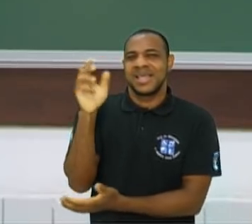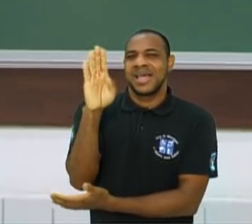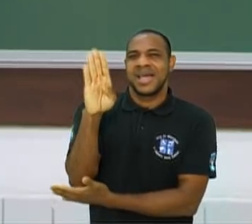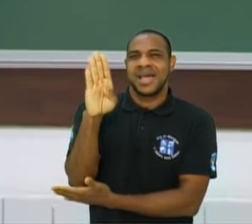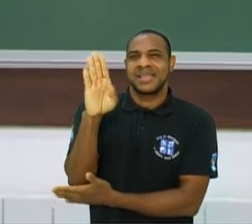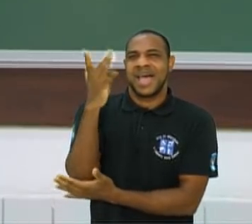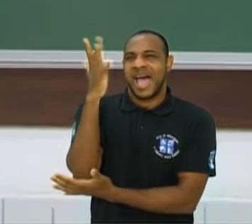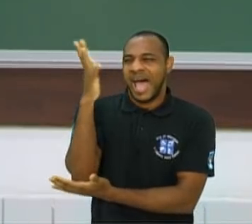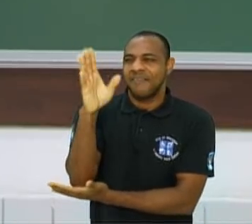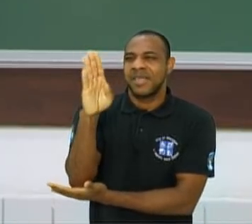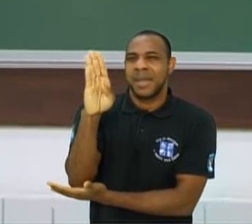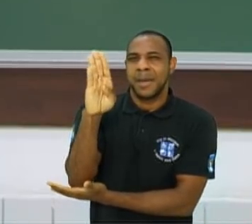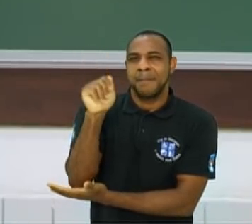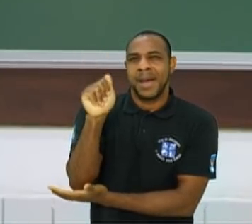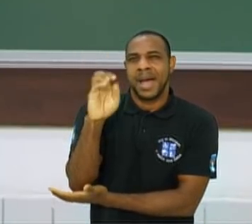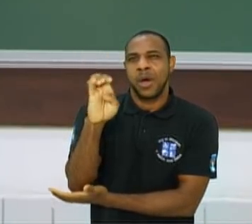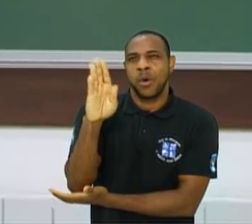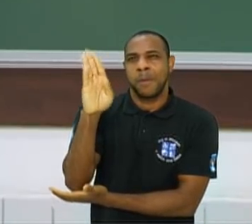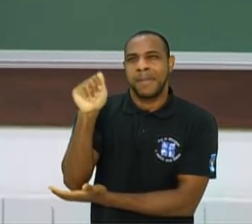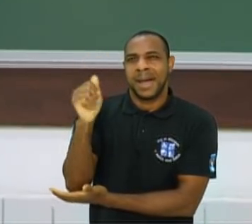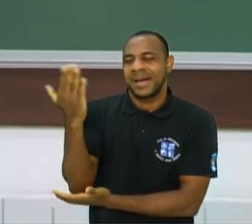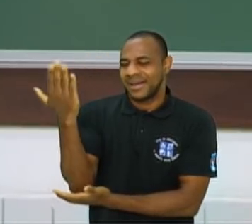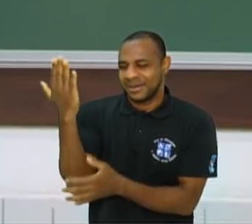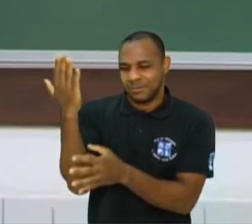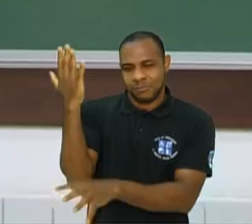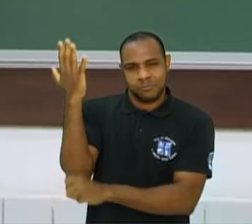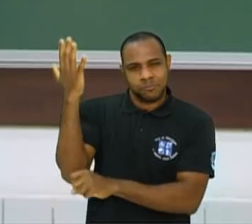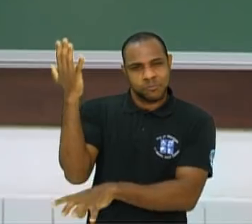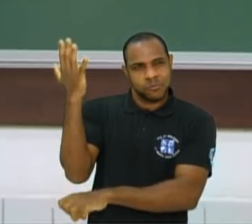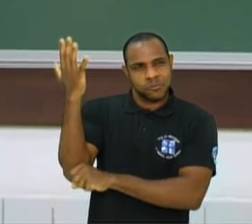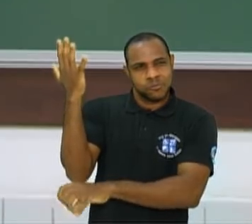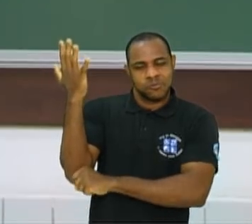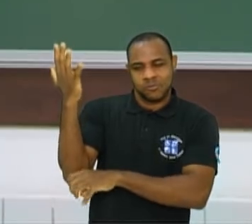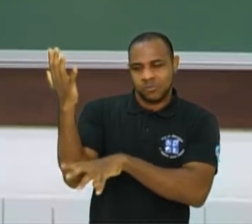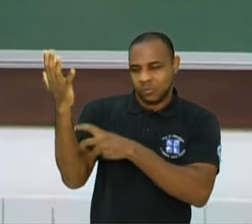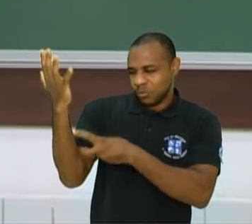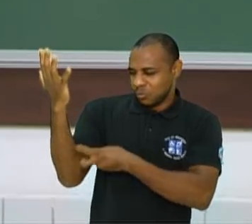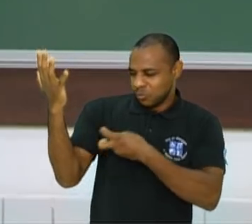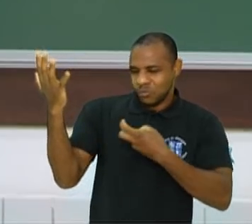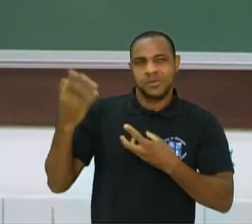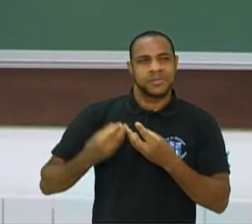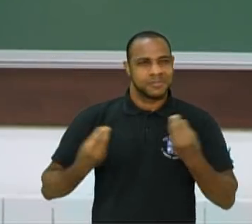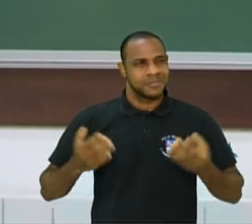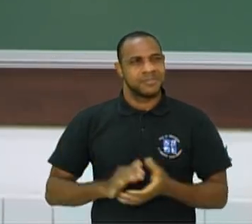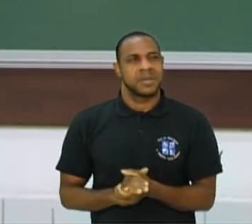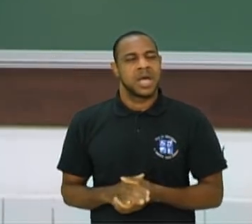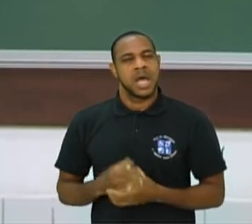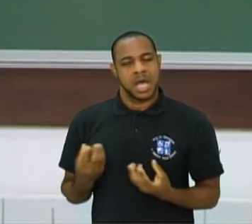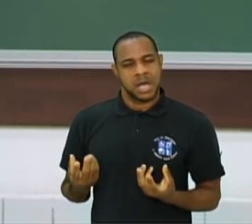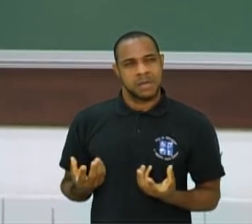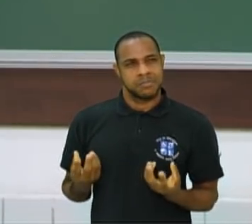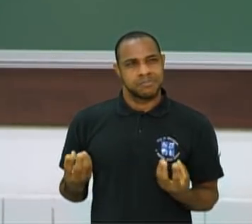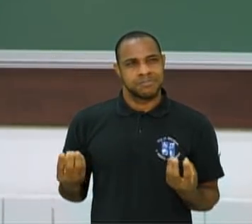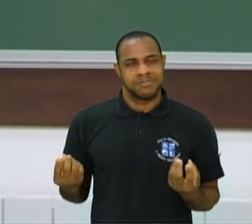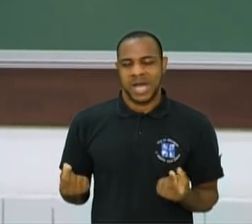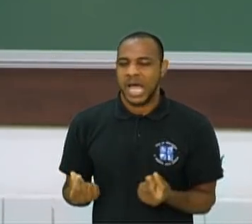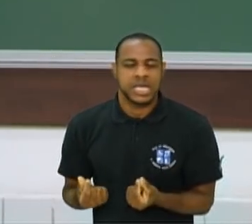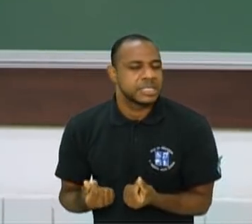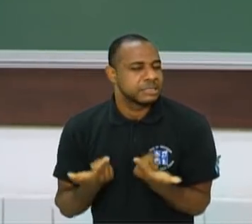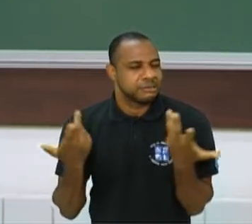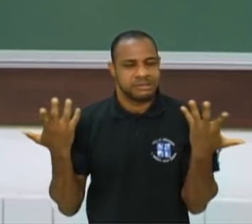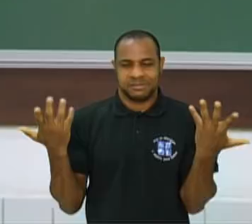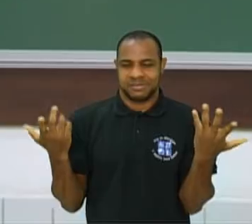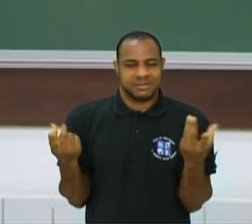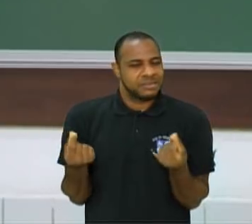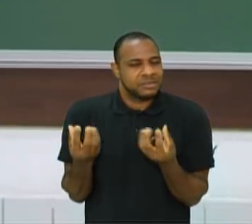florescer para sempre aqui no nosso país, né? A riqueza está muito presente, né? A gente já falou, por exemplo, do samba,